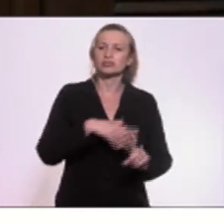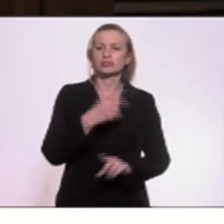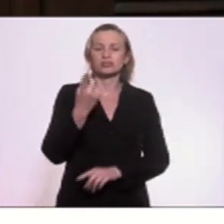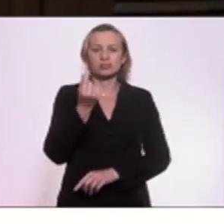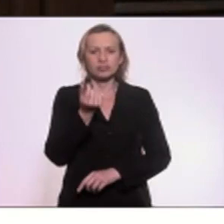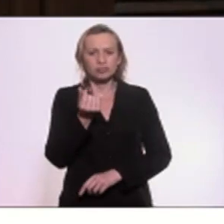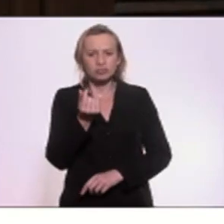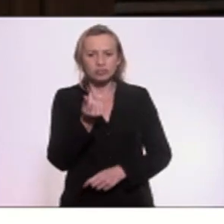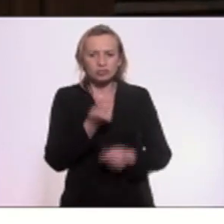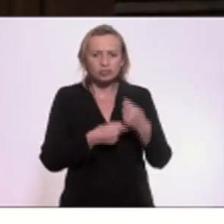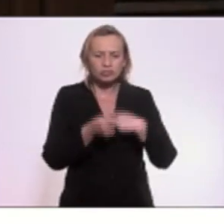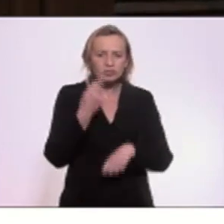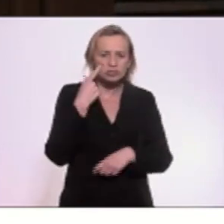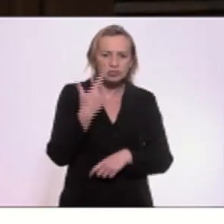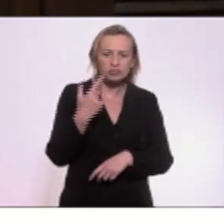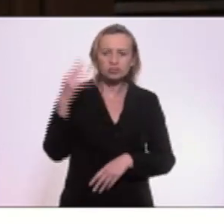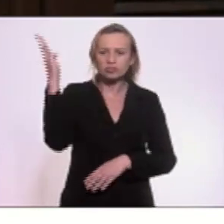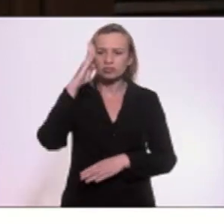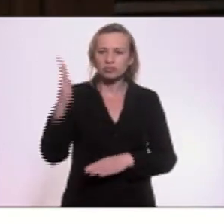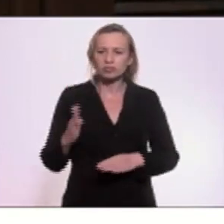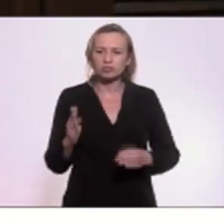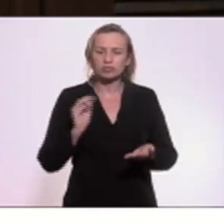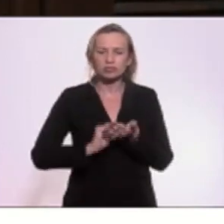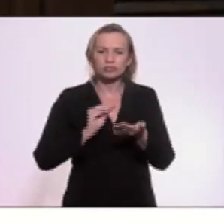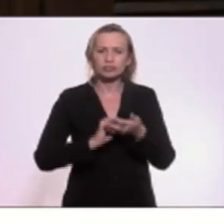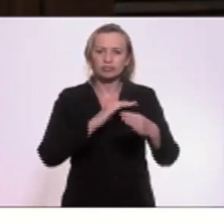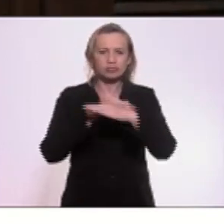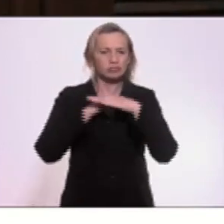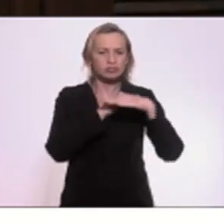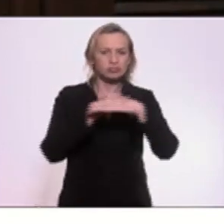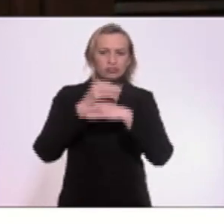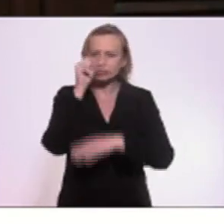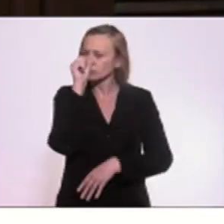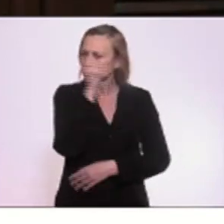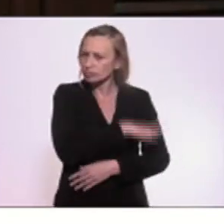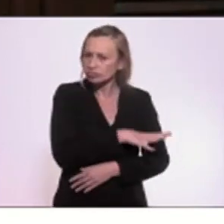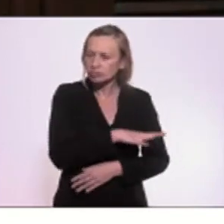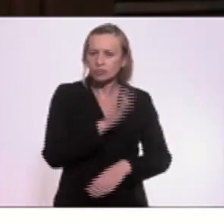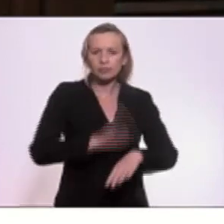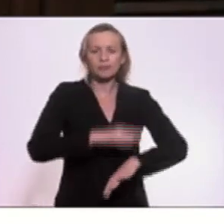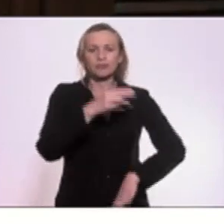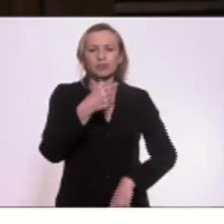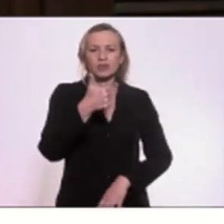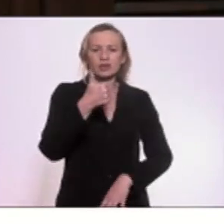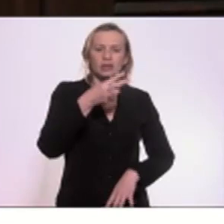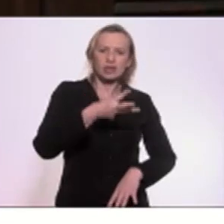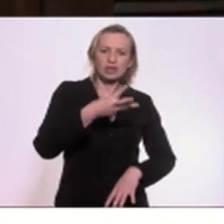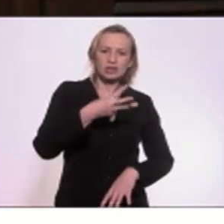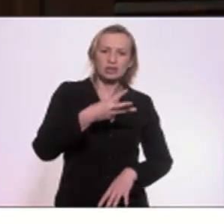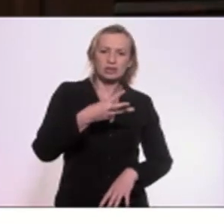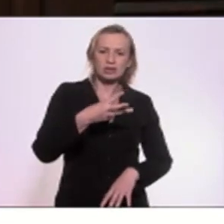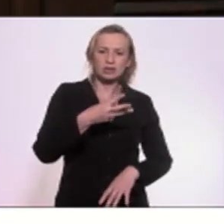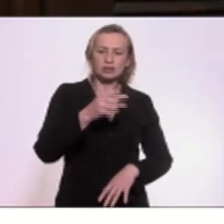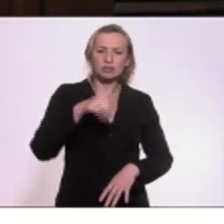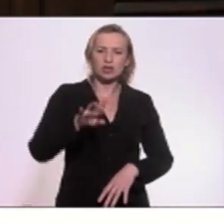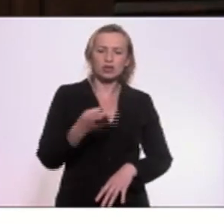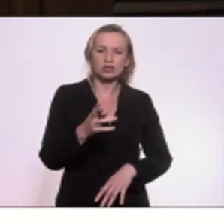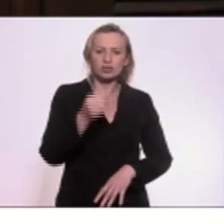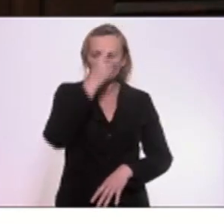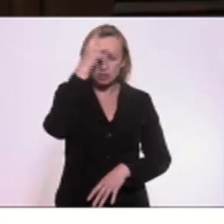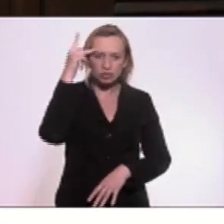Brasil, produzindo uma desigualdade absurda, com mais de 13 milhões de desempregados no Brasil.